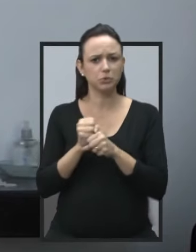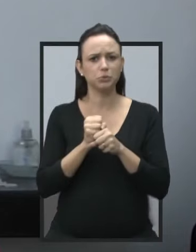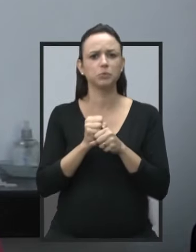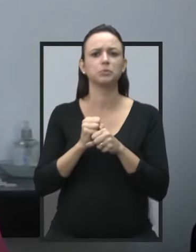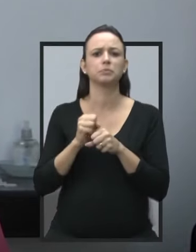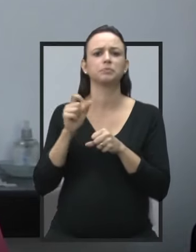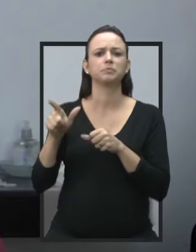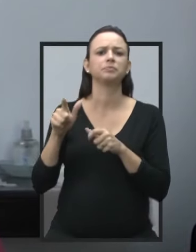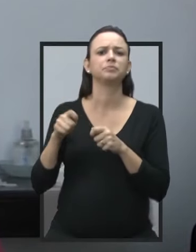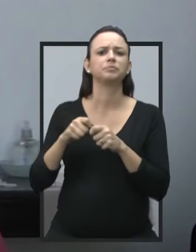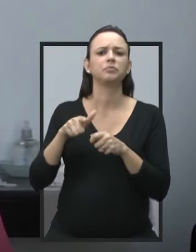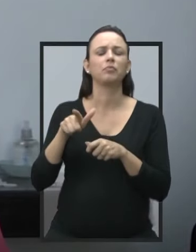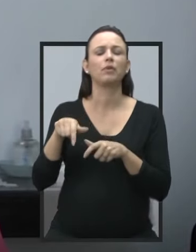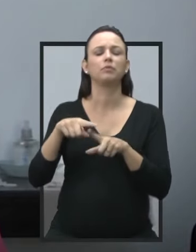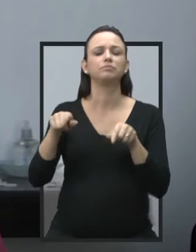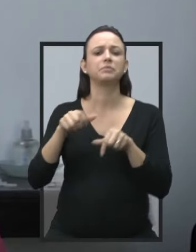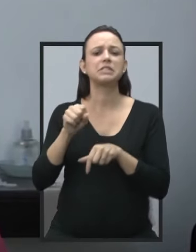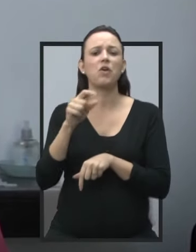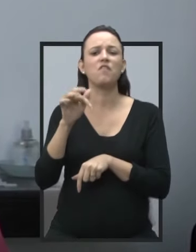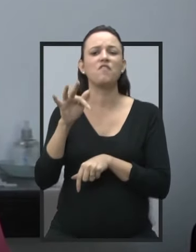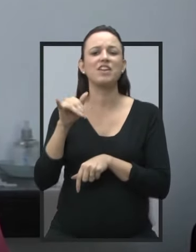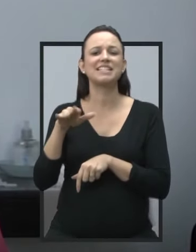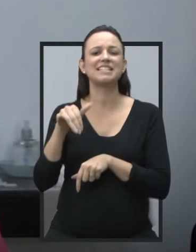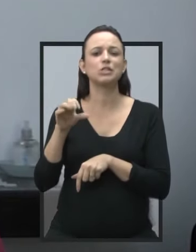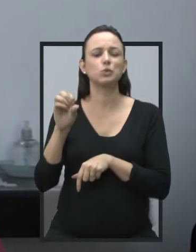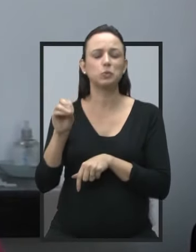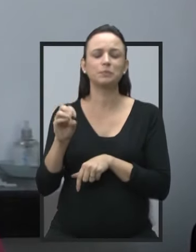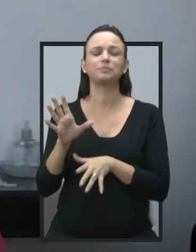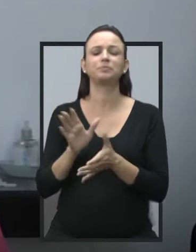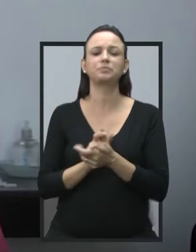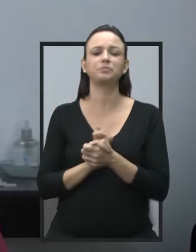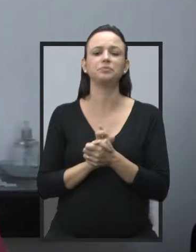Tirou ele estava em exercício no Largo São Francisco.